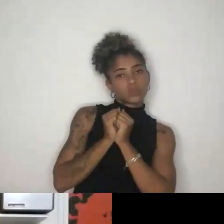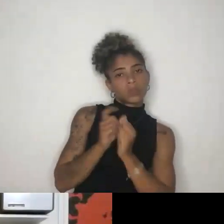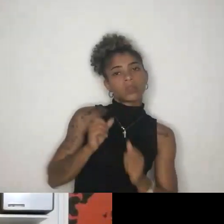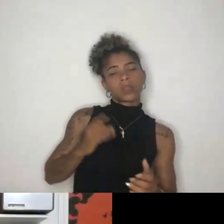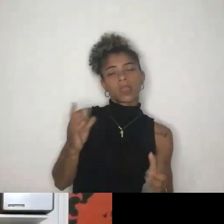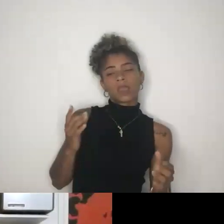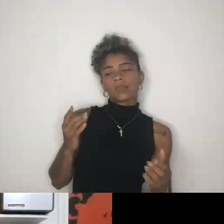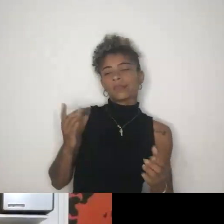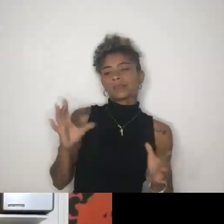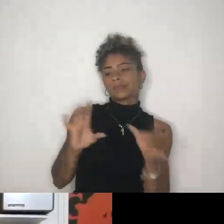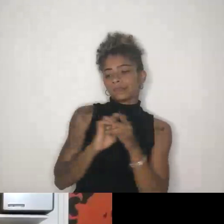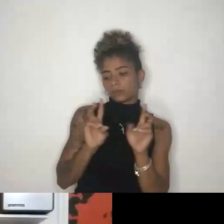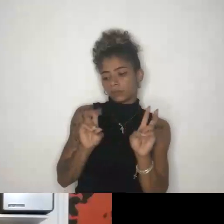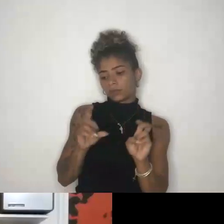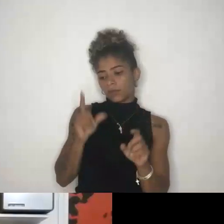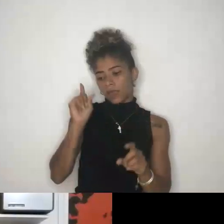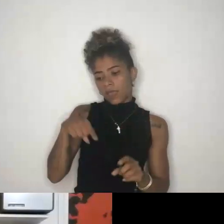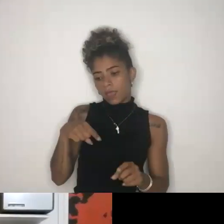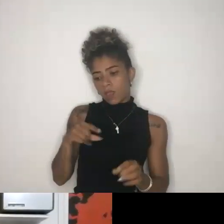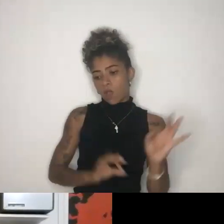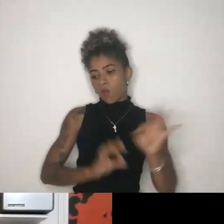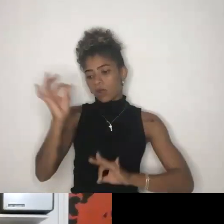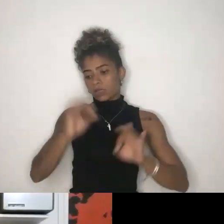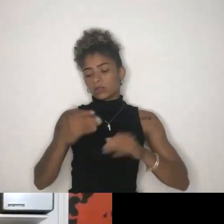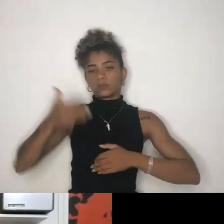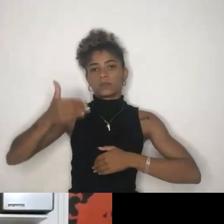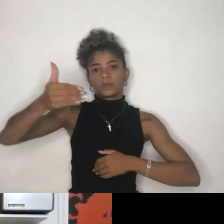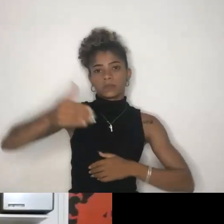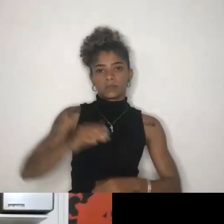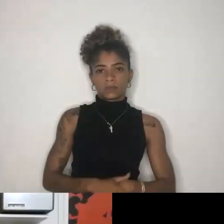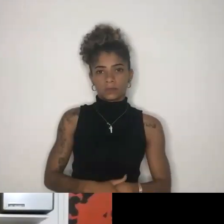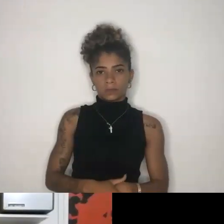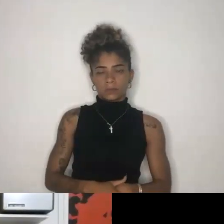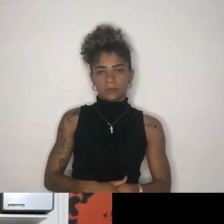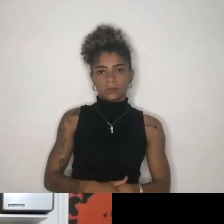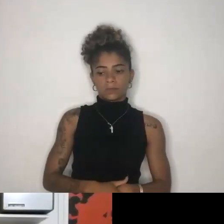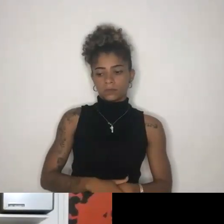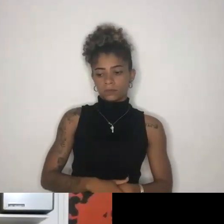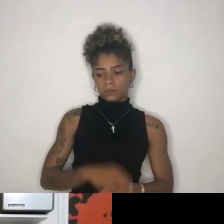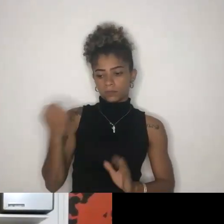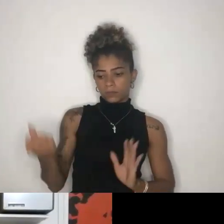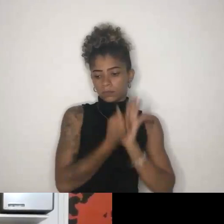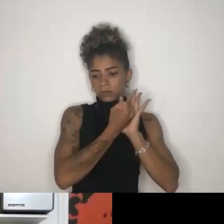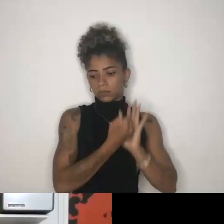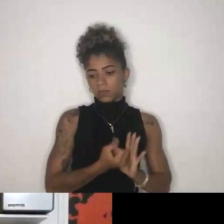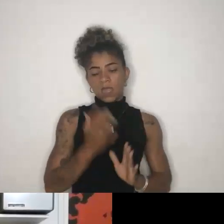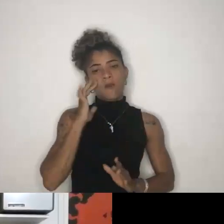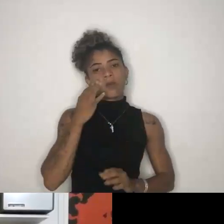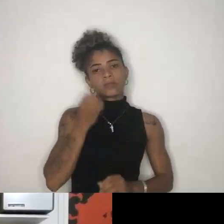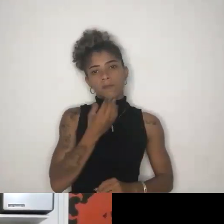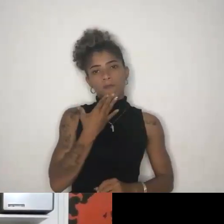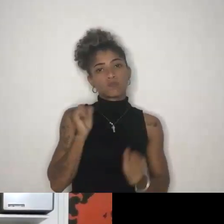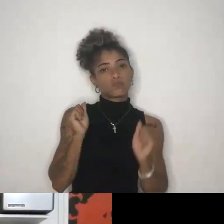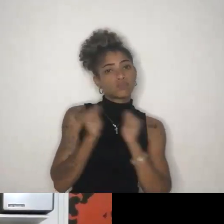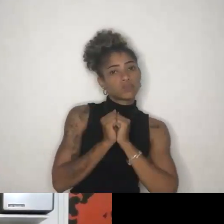com o seu grau de organização de processos que todo mundo ficou bastante impactado e eu acho que vale a pena juntar aqui